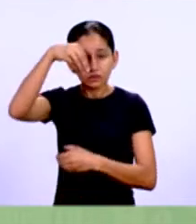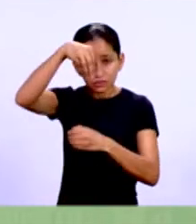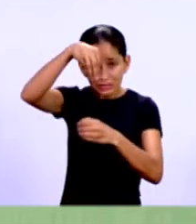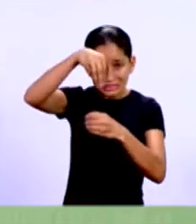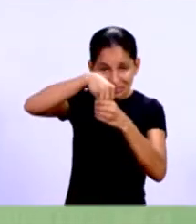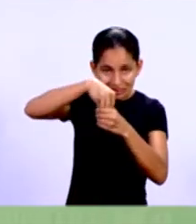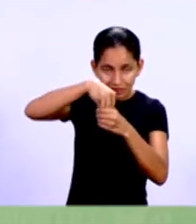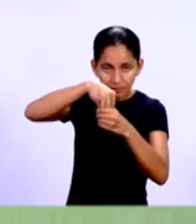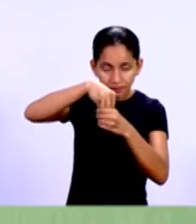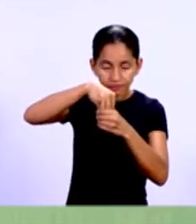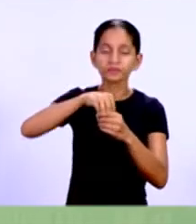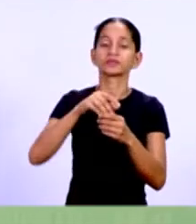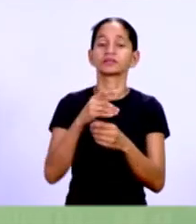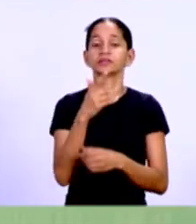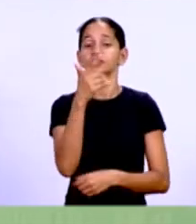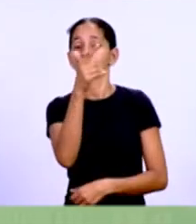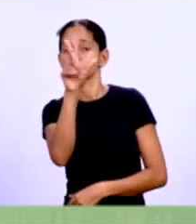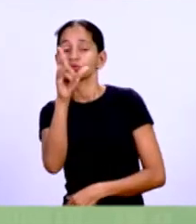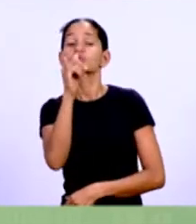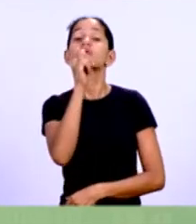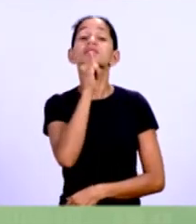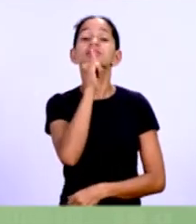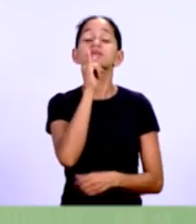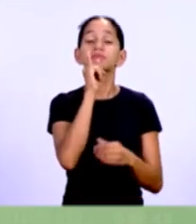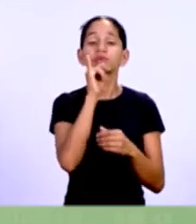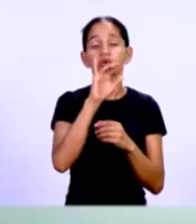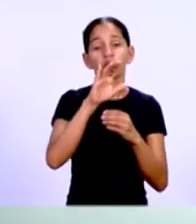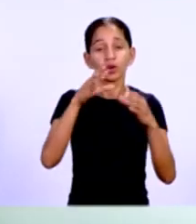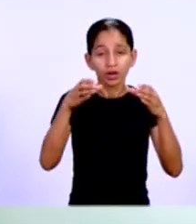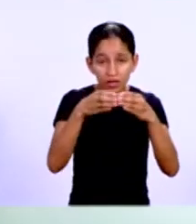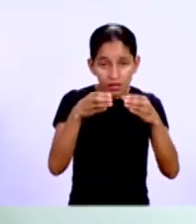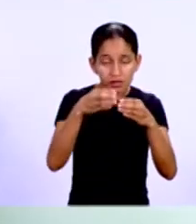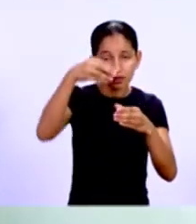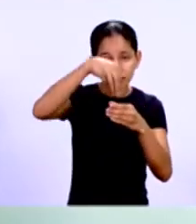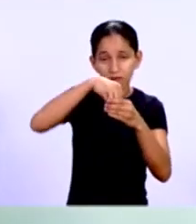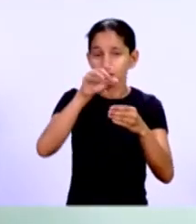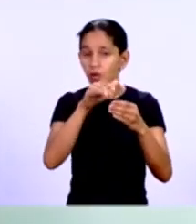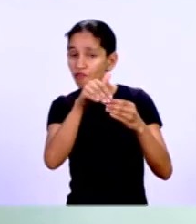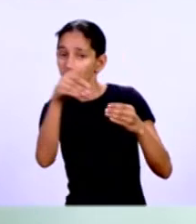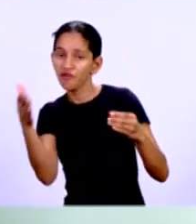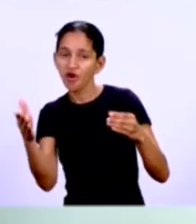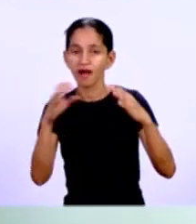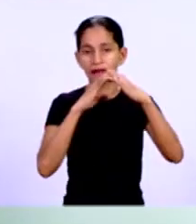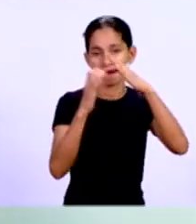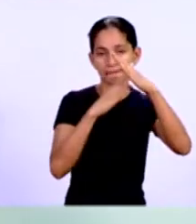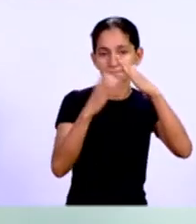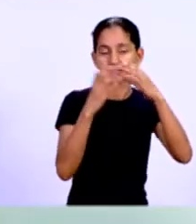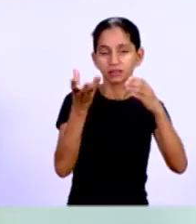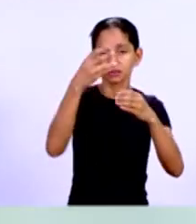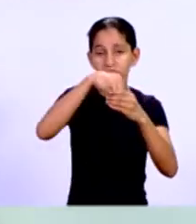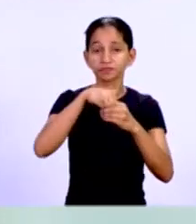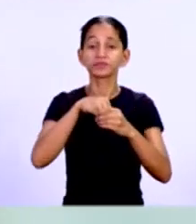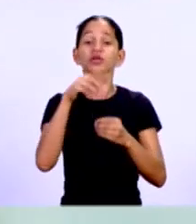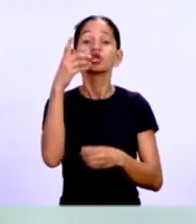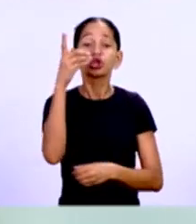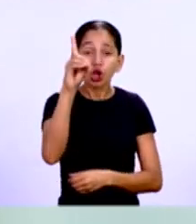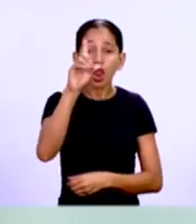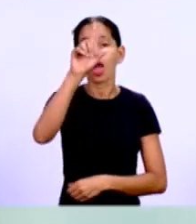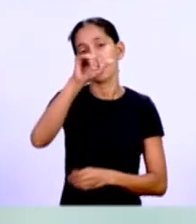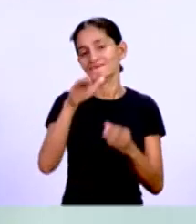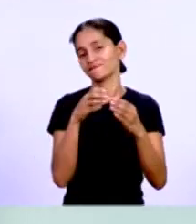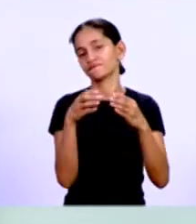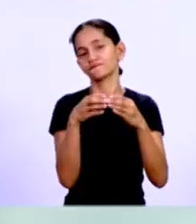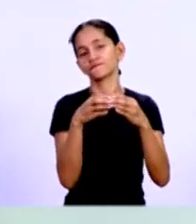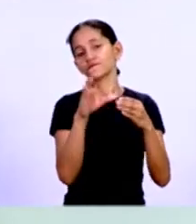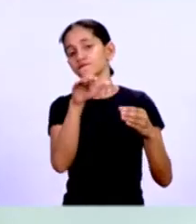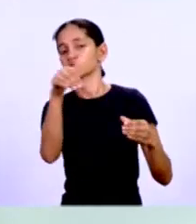de risco externo para uma empresa. Nos exemplos que a gente está trabalhando, a questão do dólar é um risco externo para a empresa,